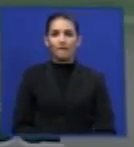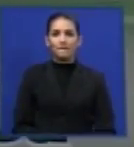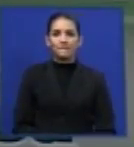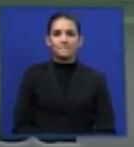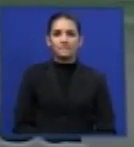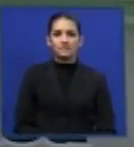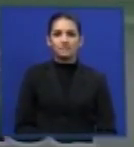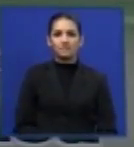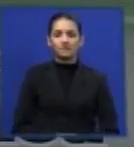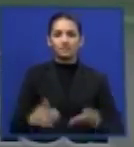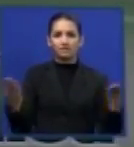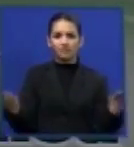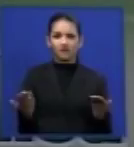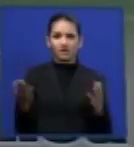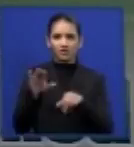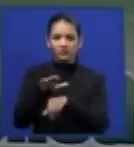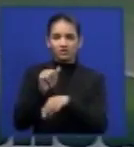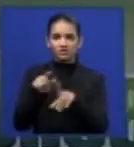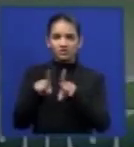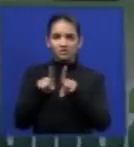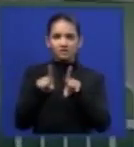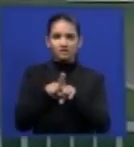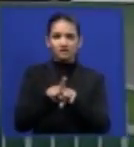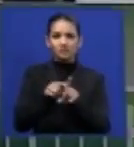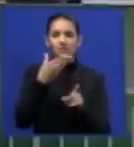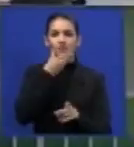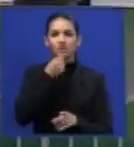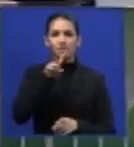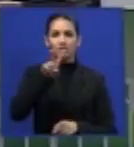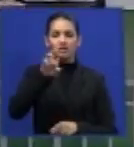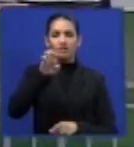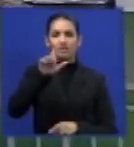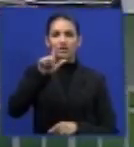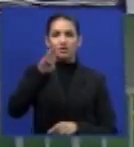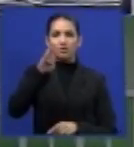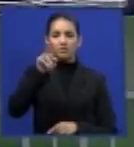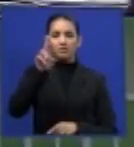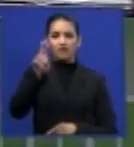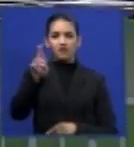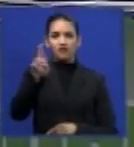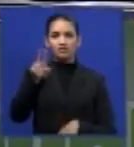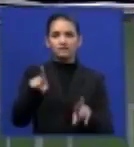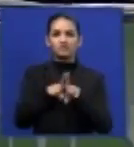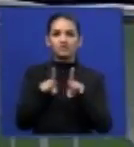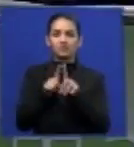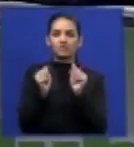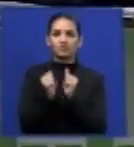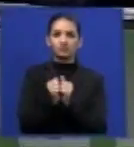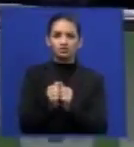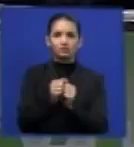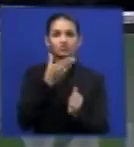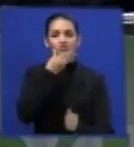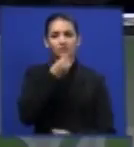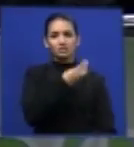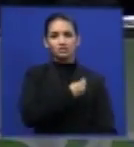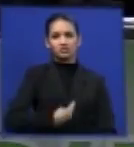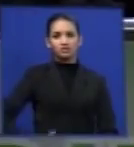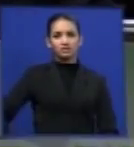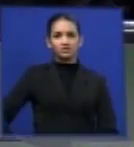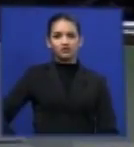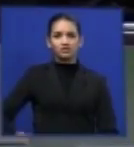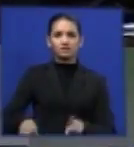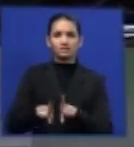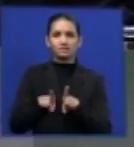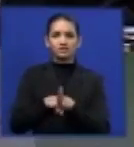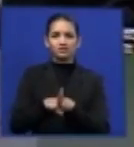então convocação de vber baral que juntamente com o ministro dividi o